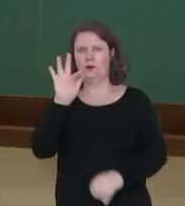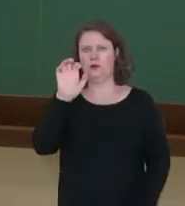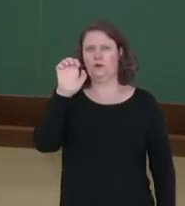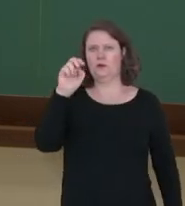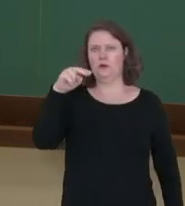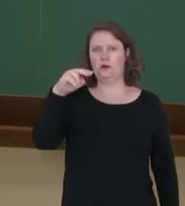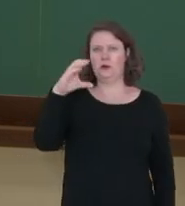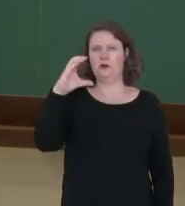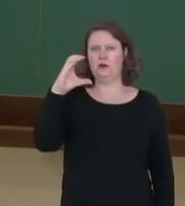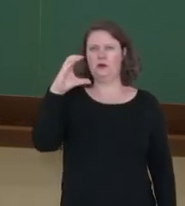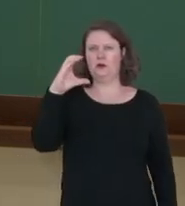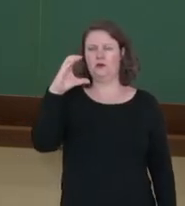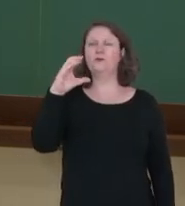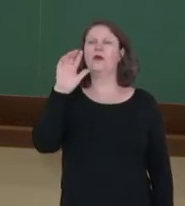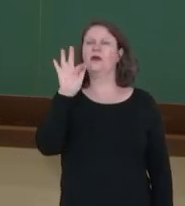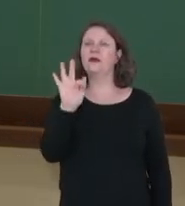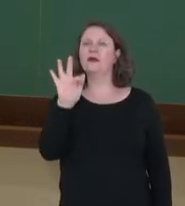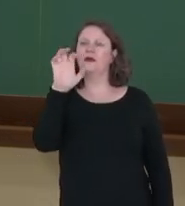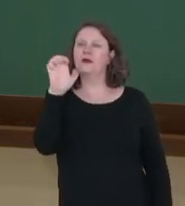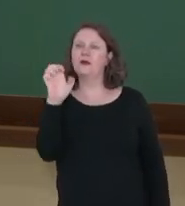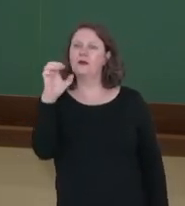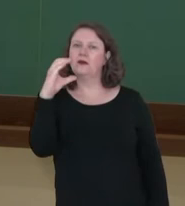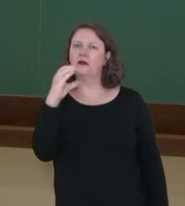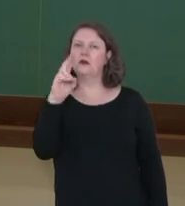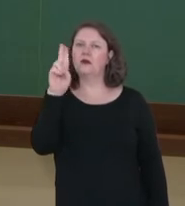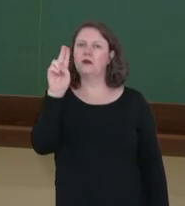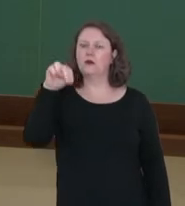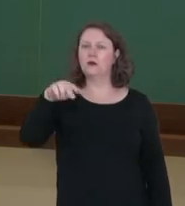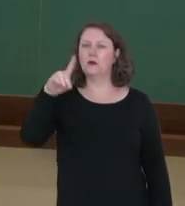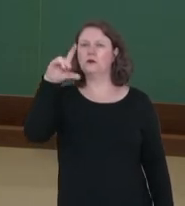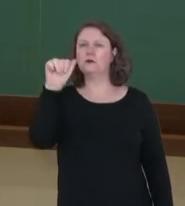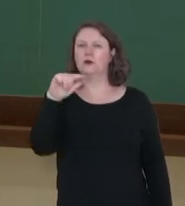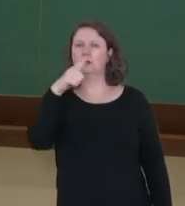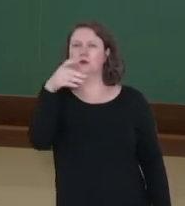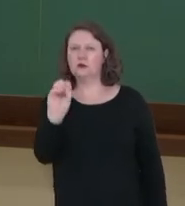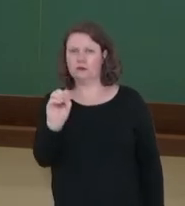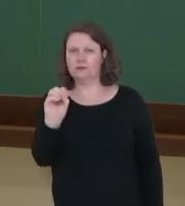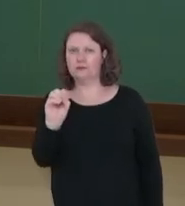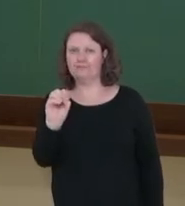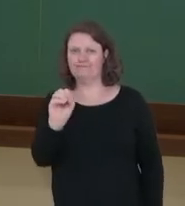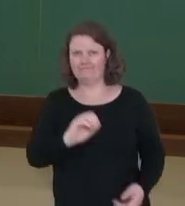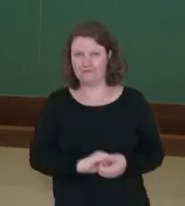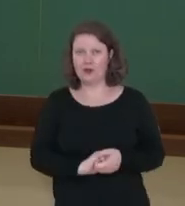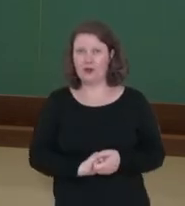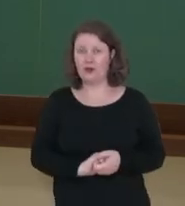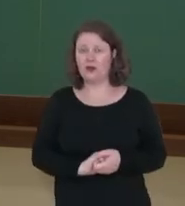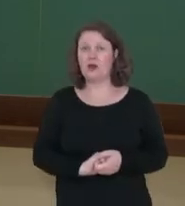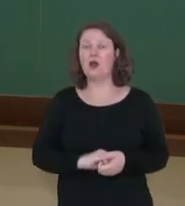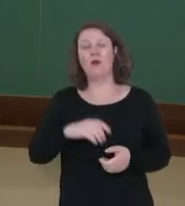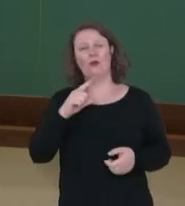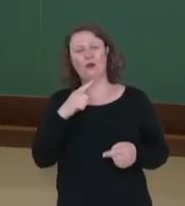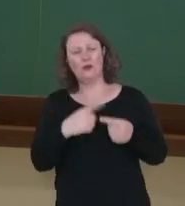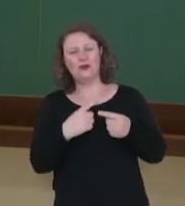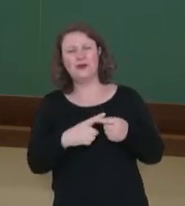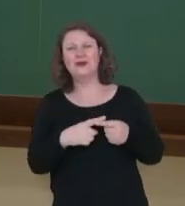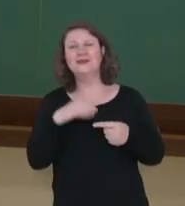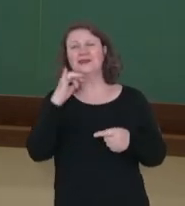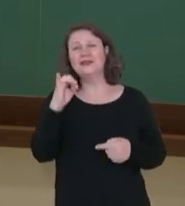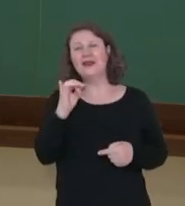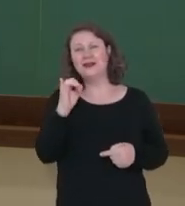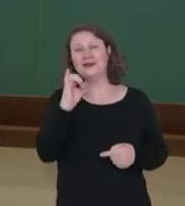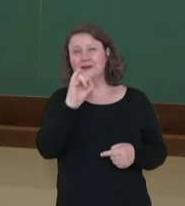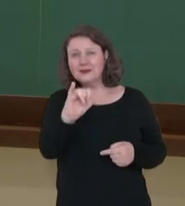vocês que essa autofecundação ela era possível devido ao formato da planta, da flor